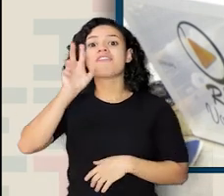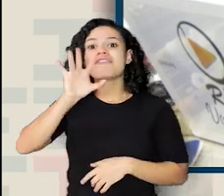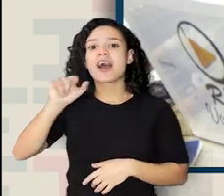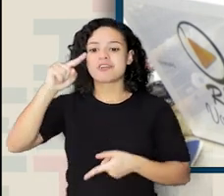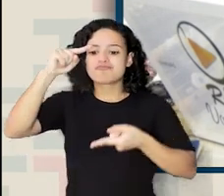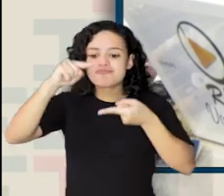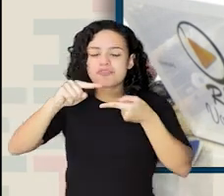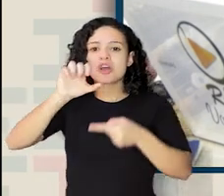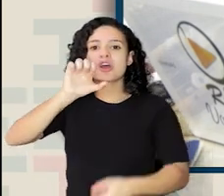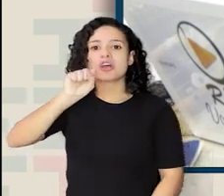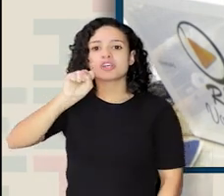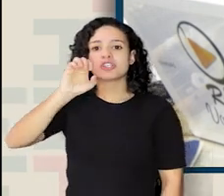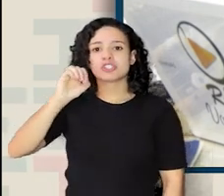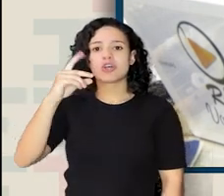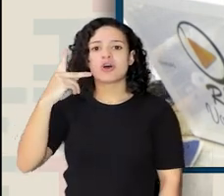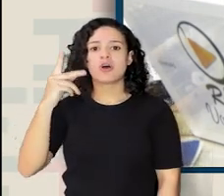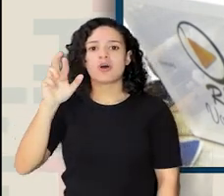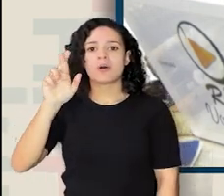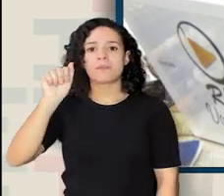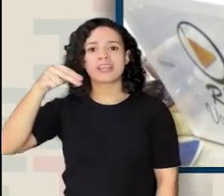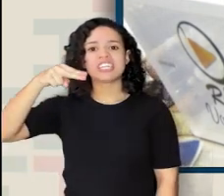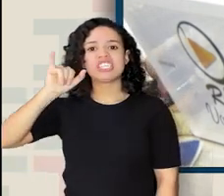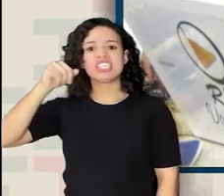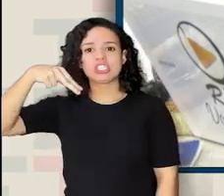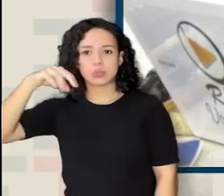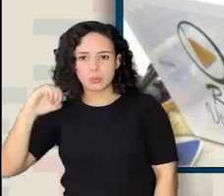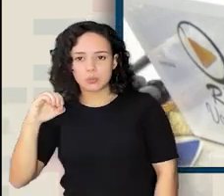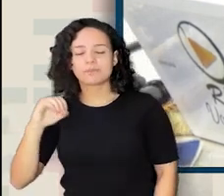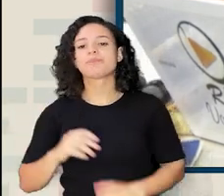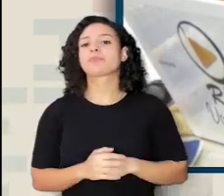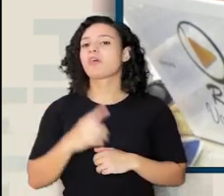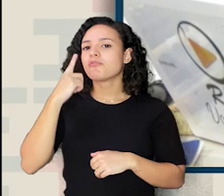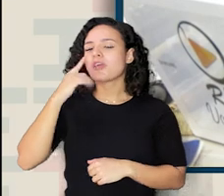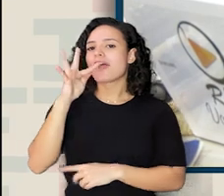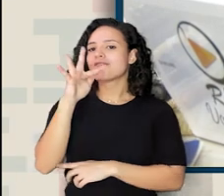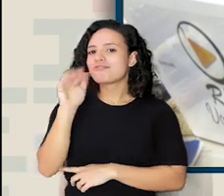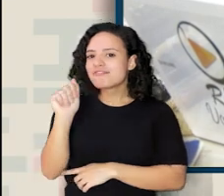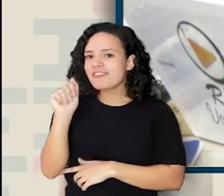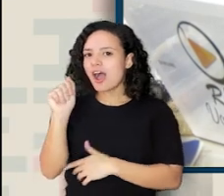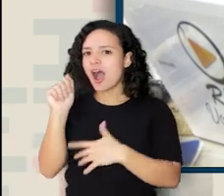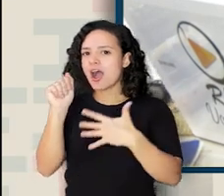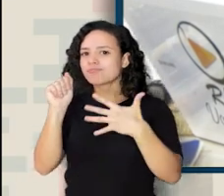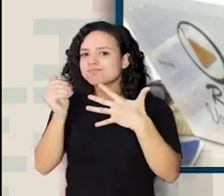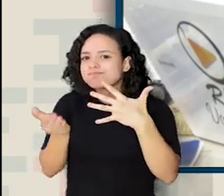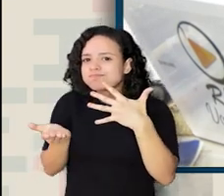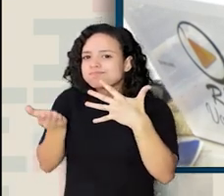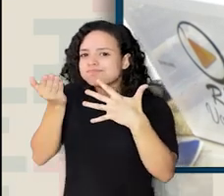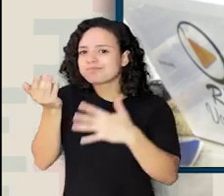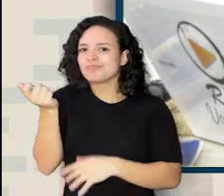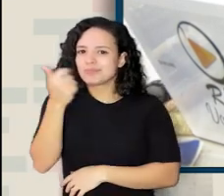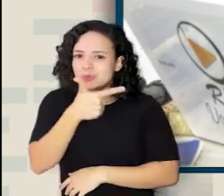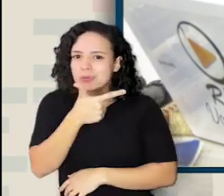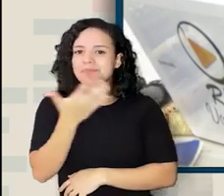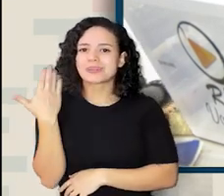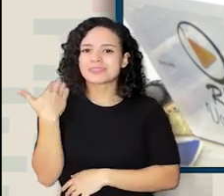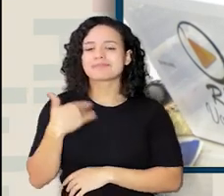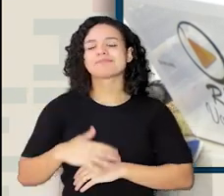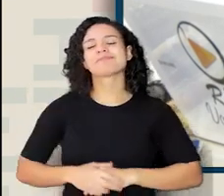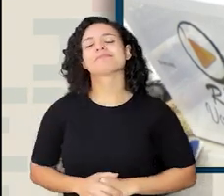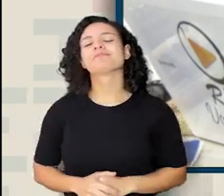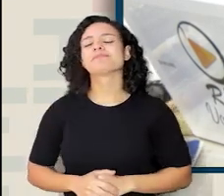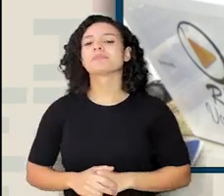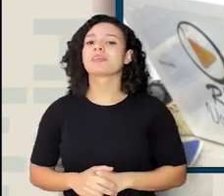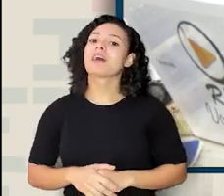então agora vamos para a sopranino. A sopranino é um Fá acima dessa flauta,